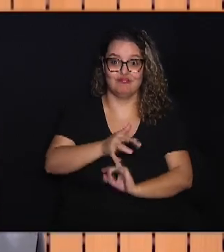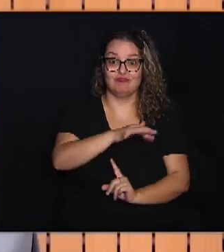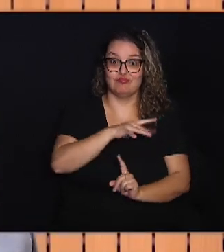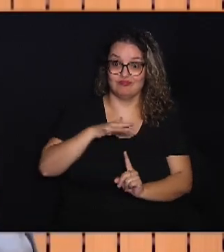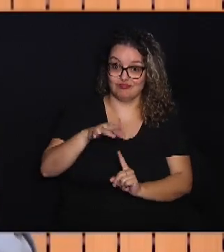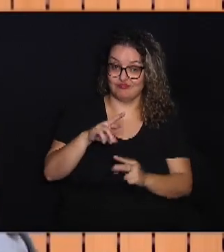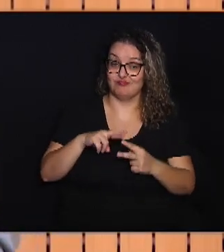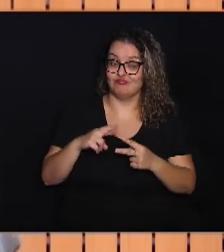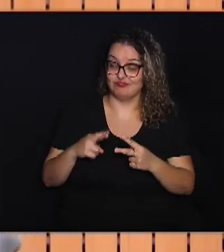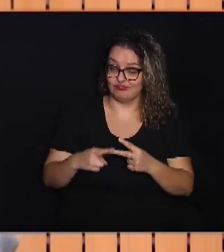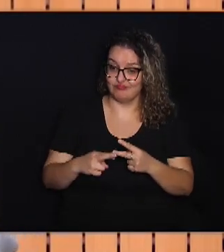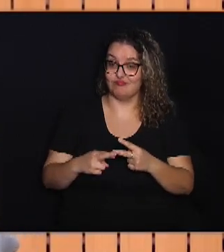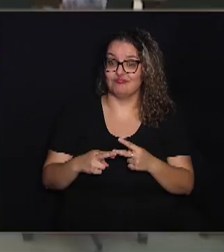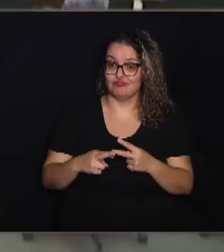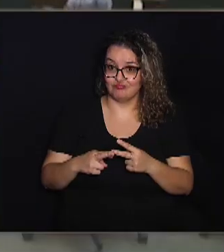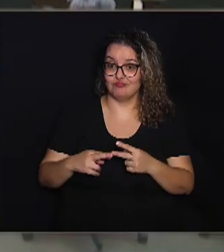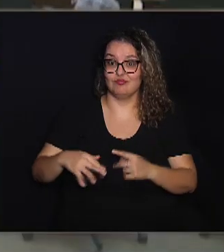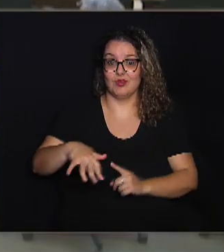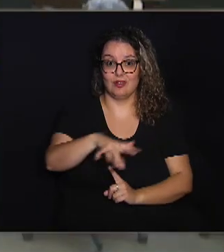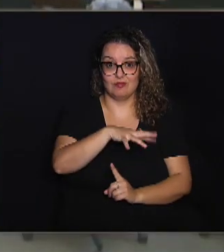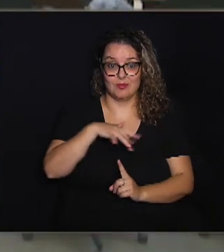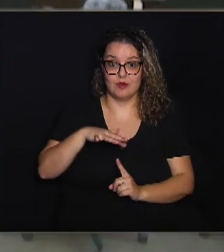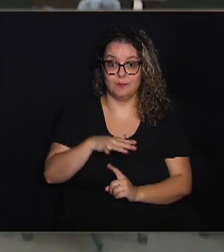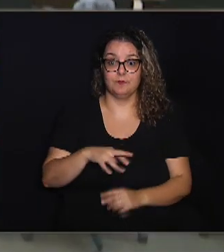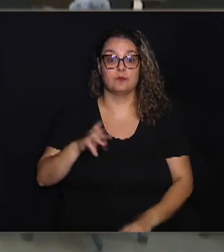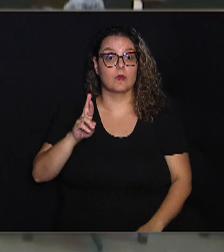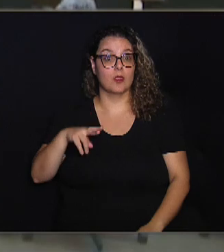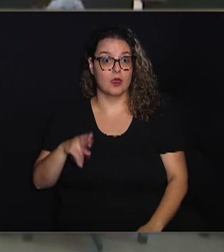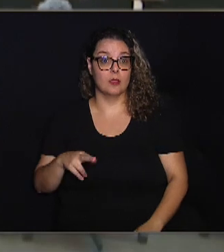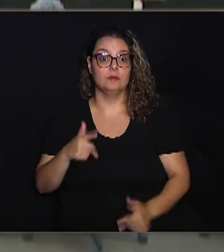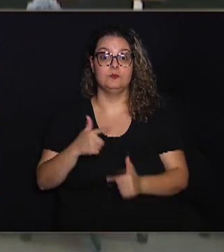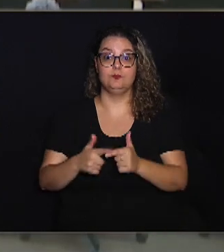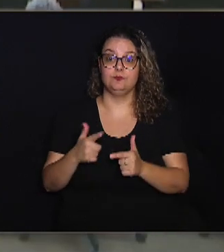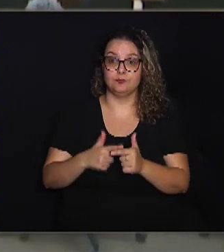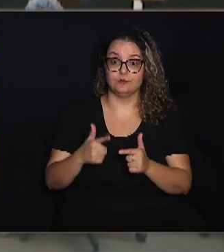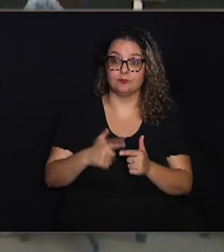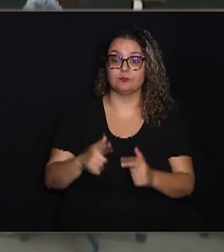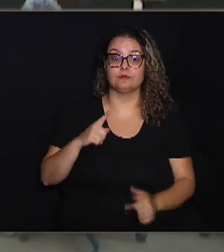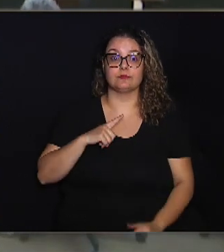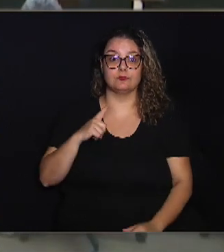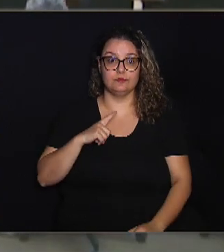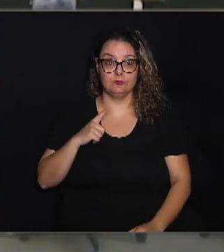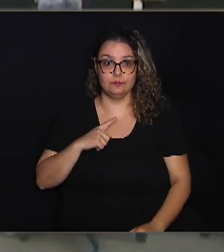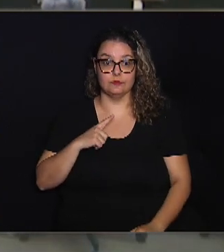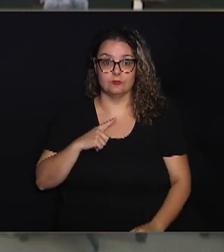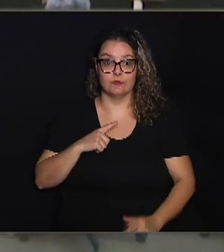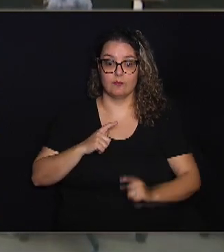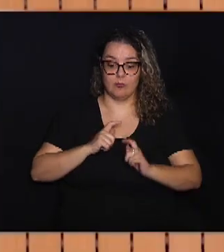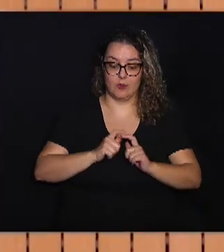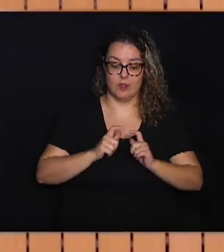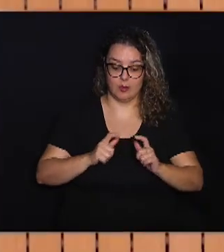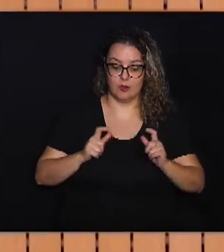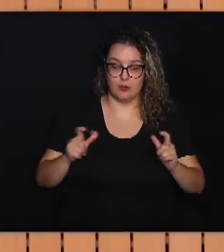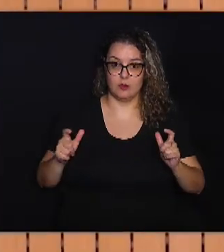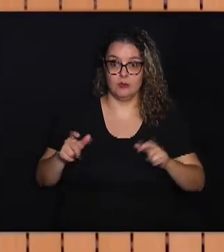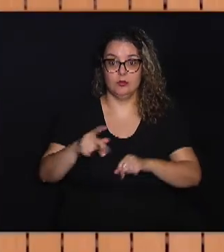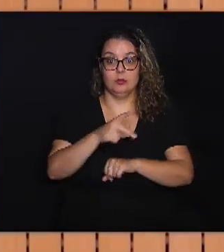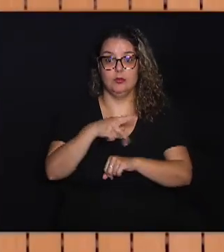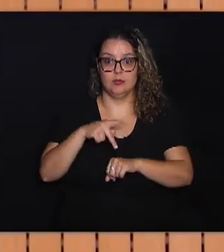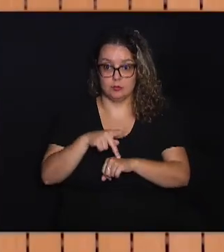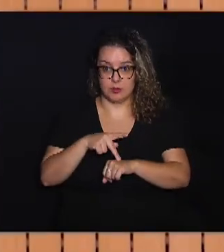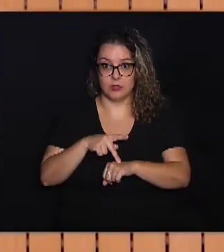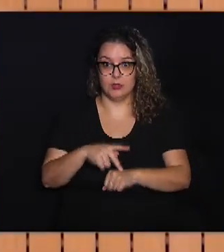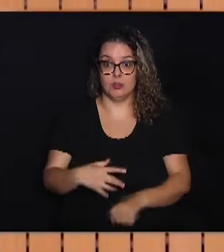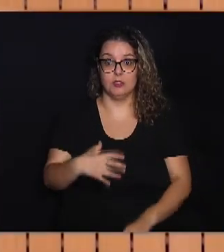natureza e do meio ambiente. Em função dos problemas existentes entre um crescimento do país e de